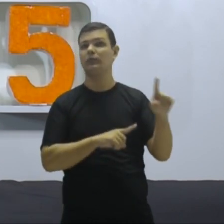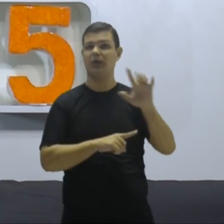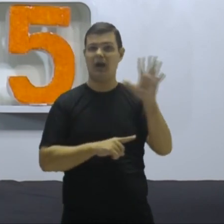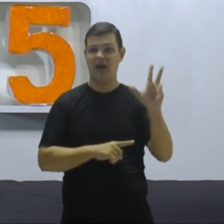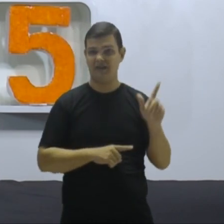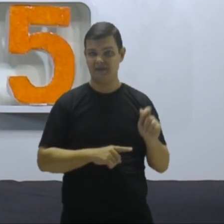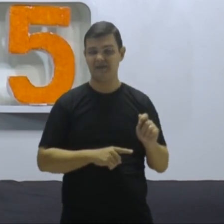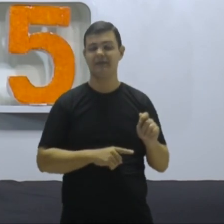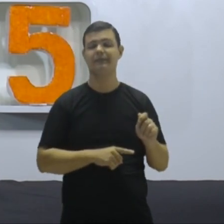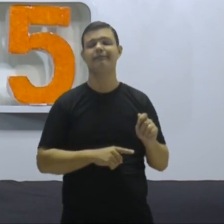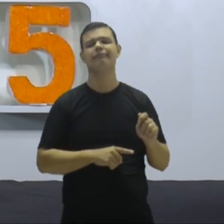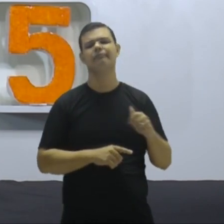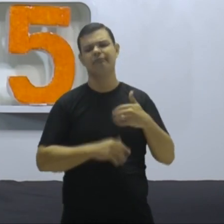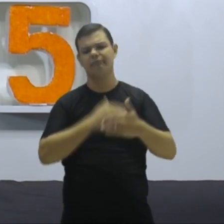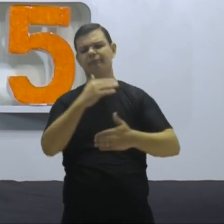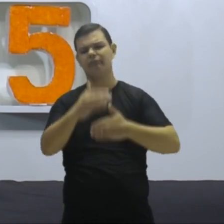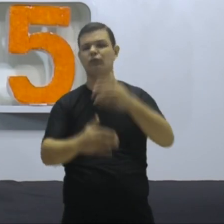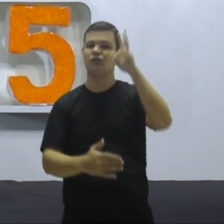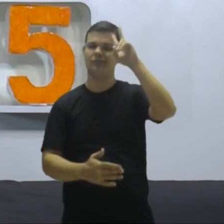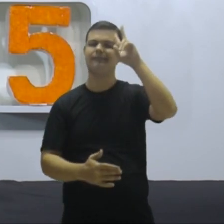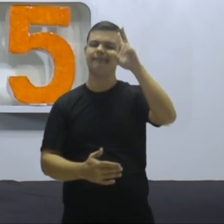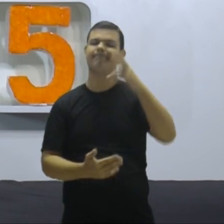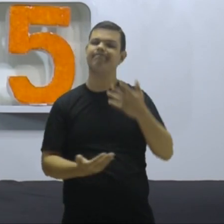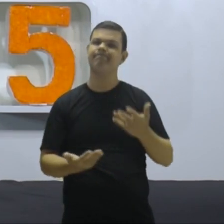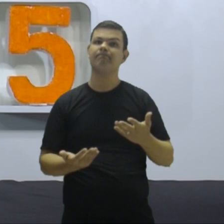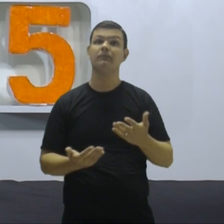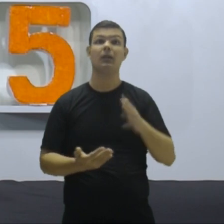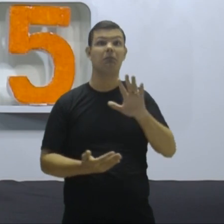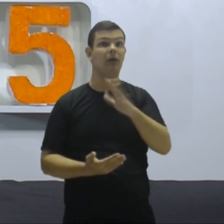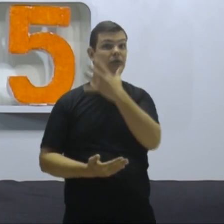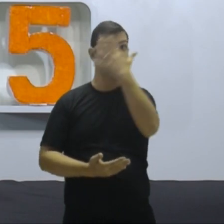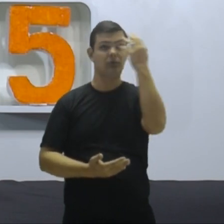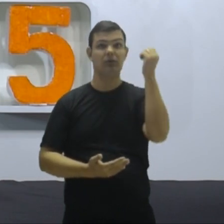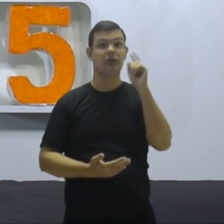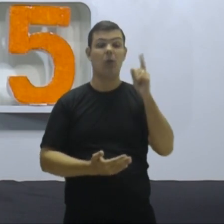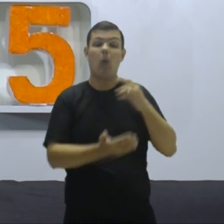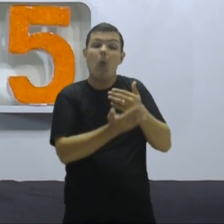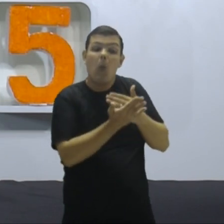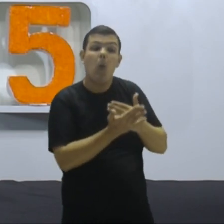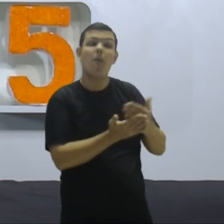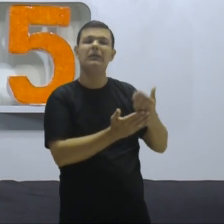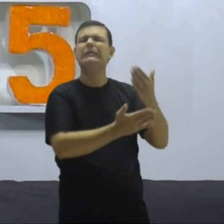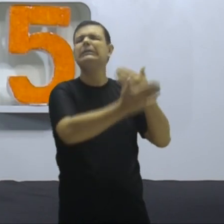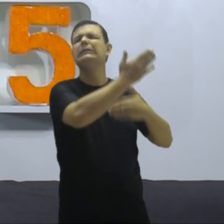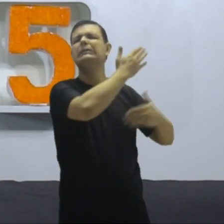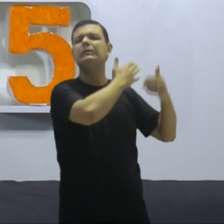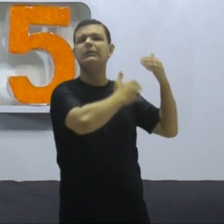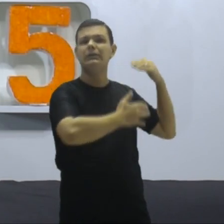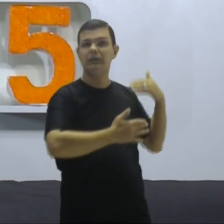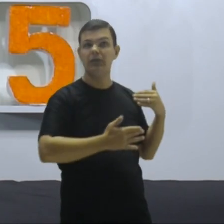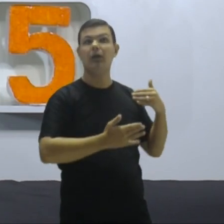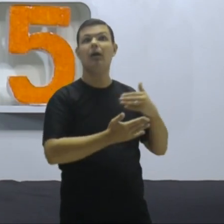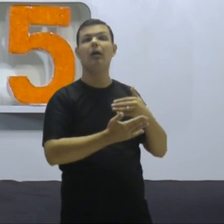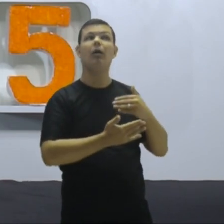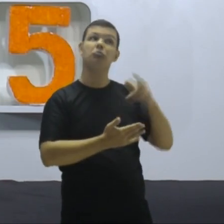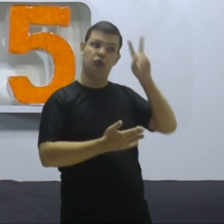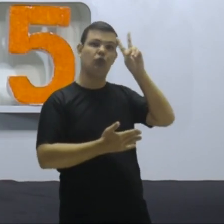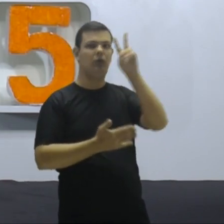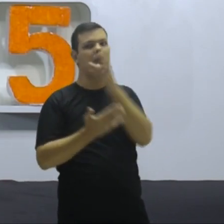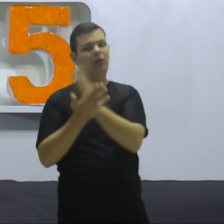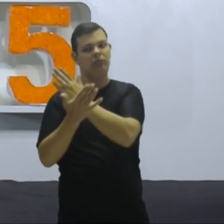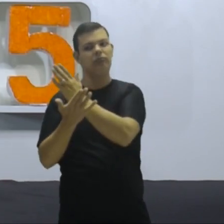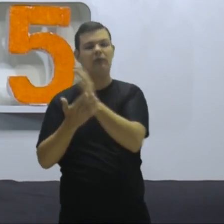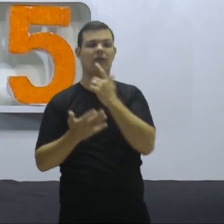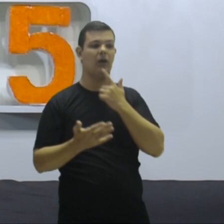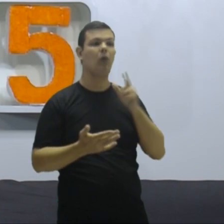gerado ao longo da nossa história, infelizmente. Mas não esqueçam que o berço da humanidade, apontam os historiadores, que